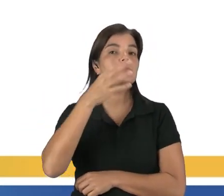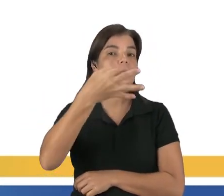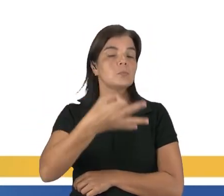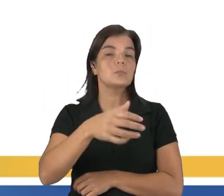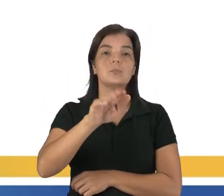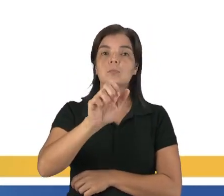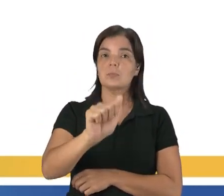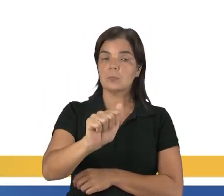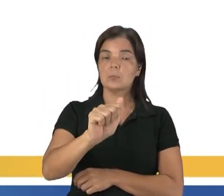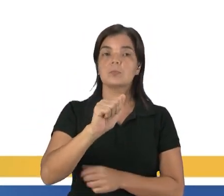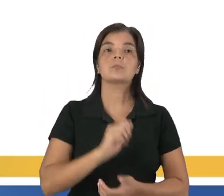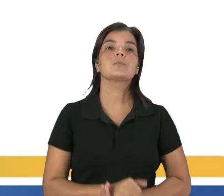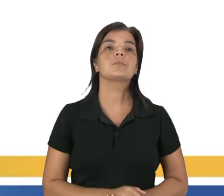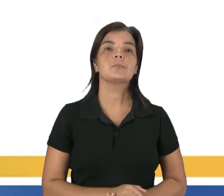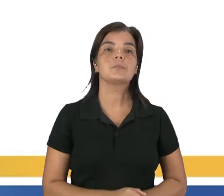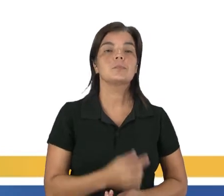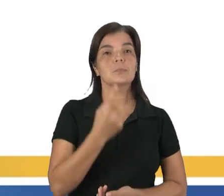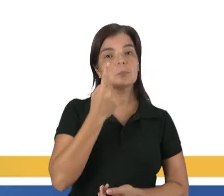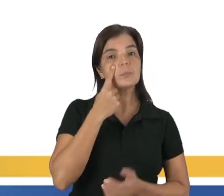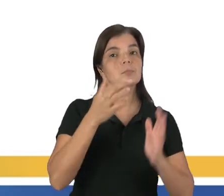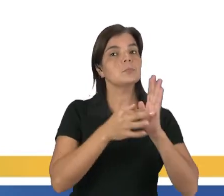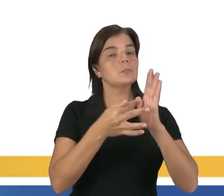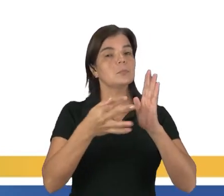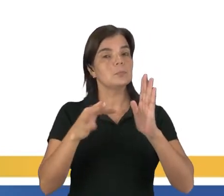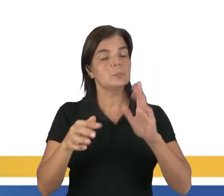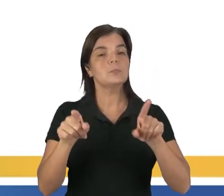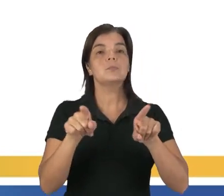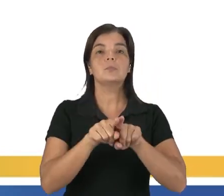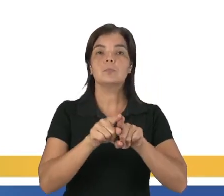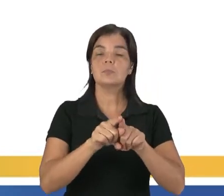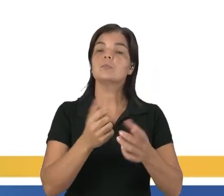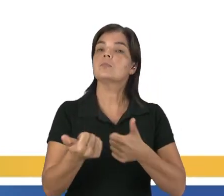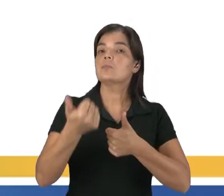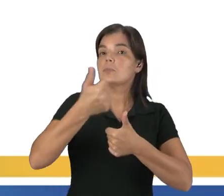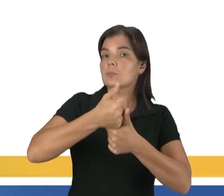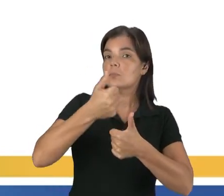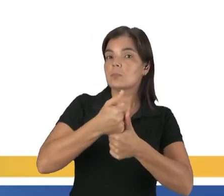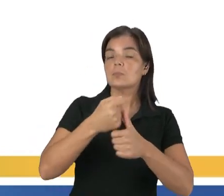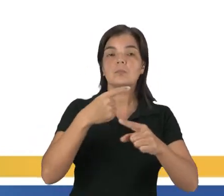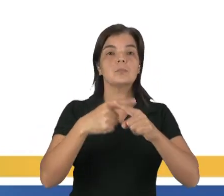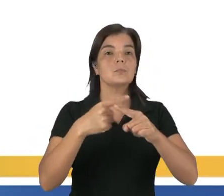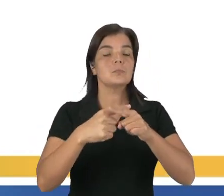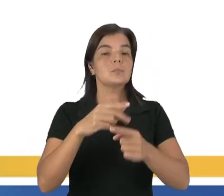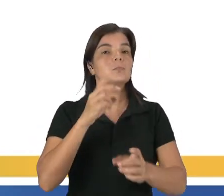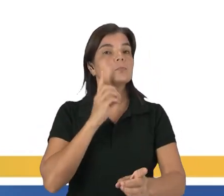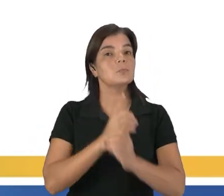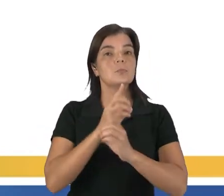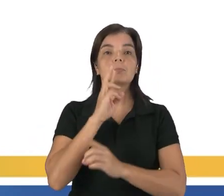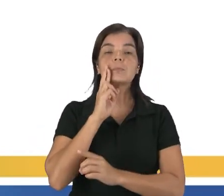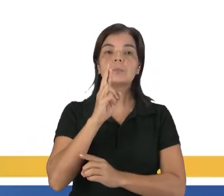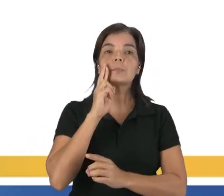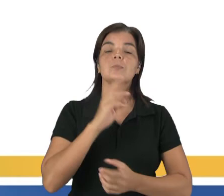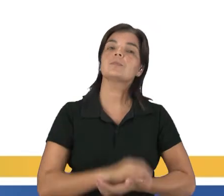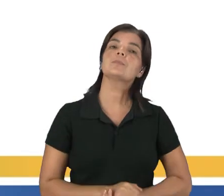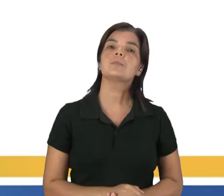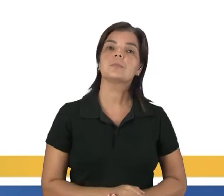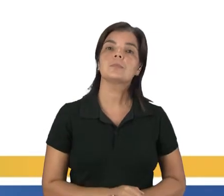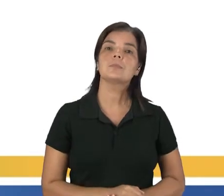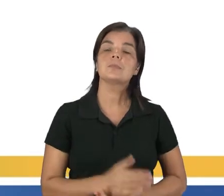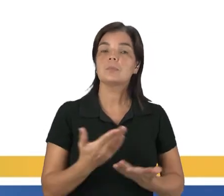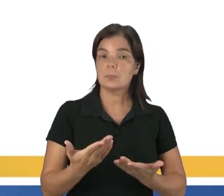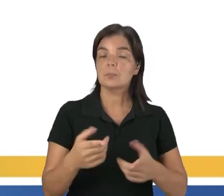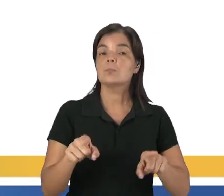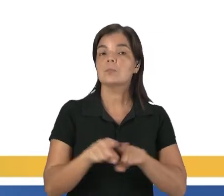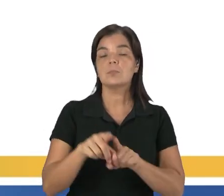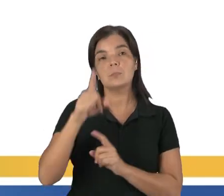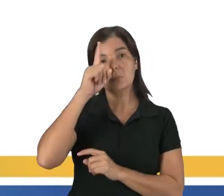é a letra A. Novamente, veja a fórmula, coloca os elementos, aqui é só multiplicar e encontramos a resposta. Tá ok? Até